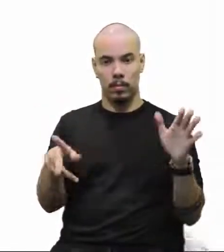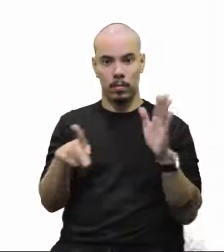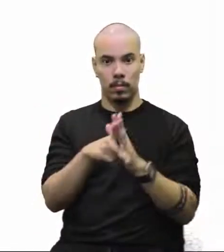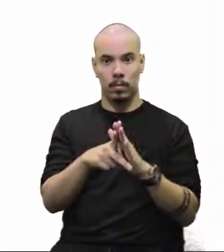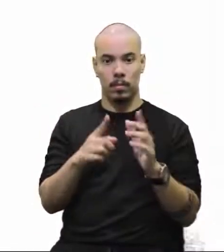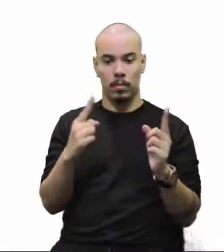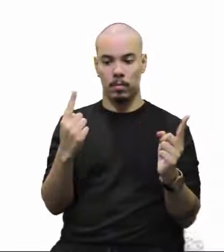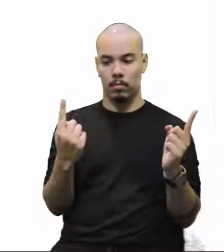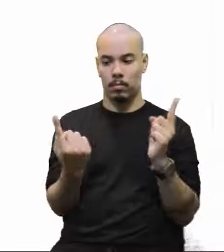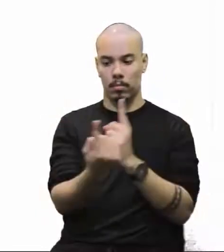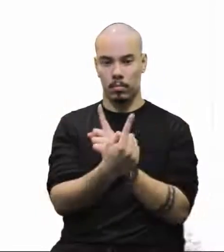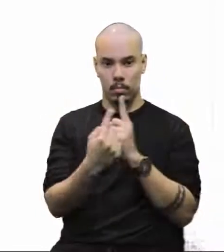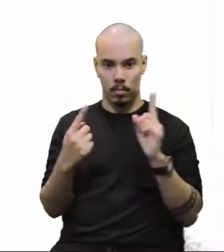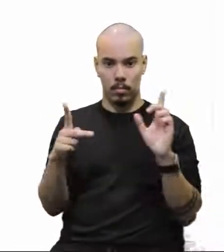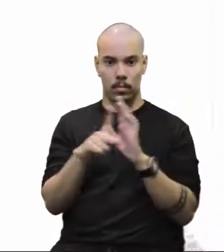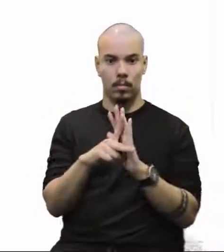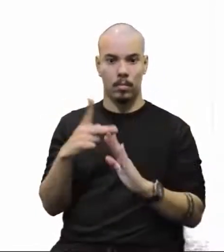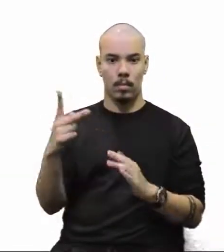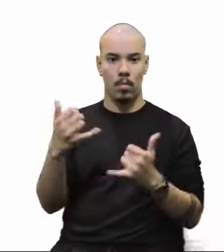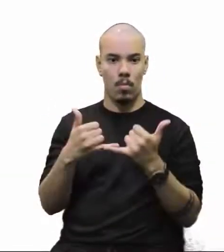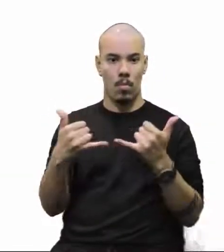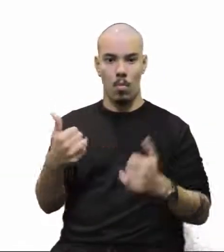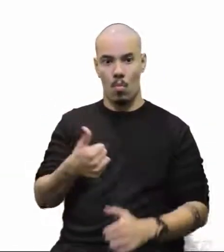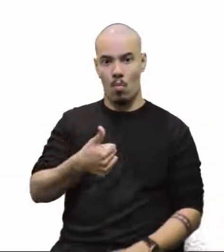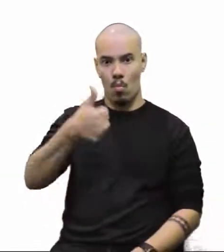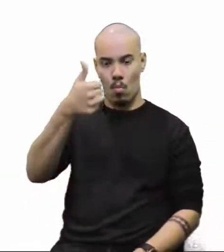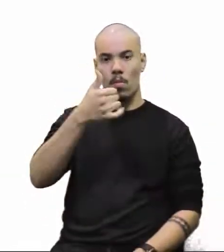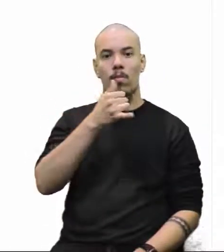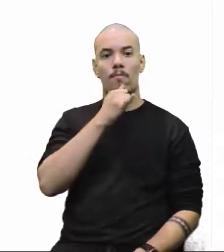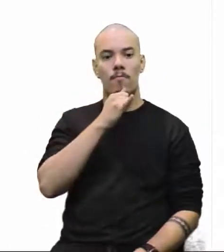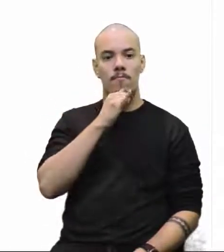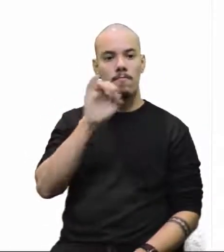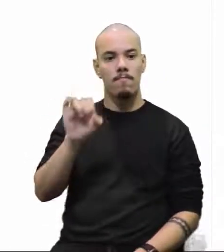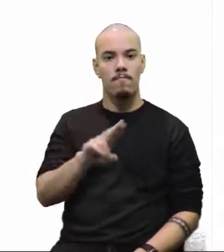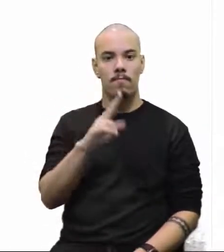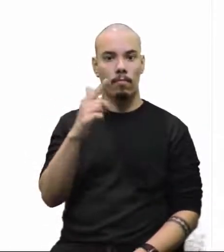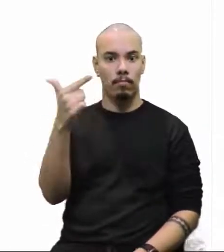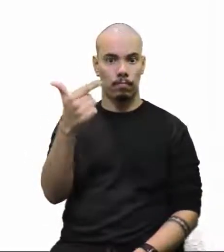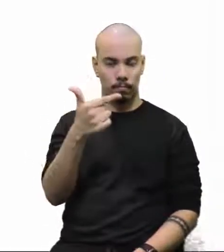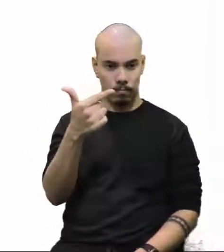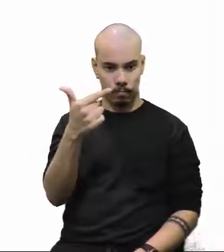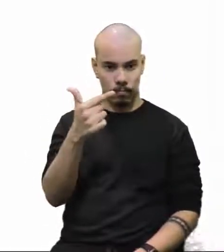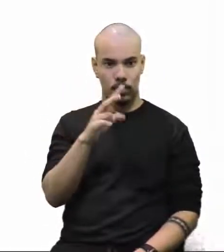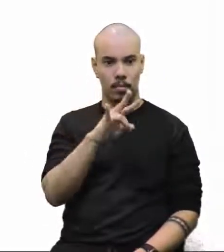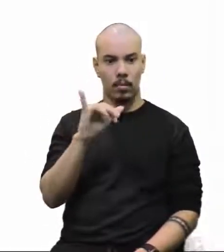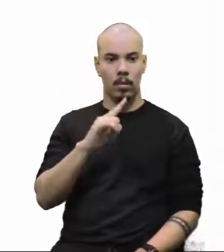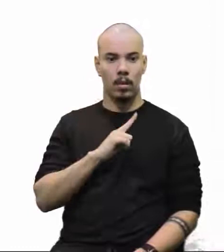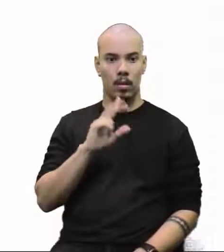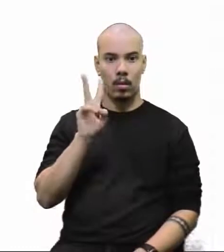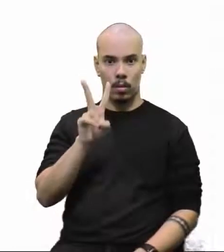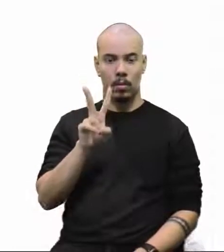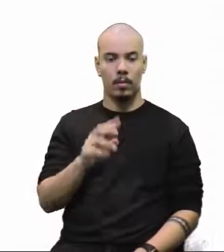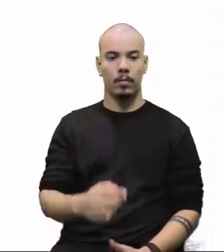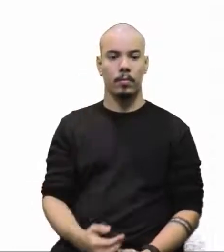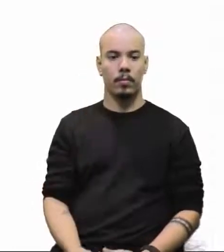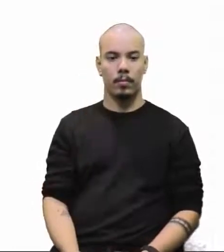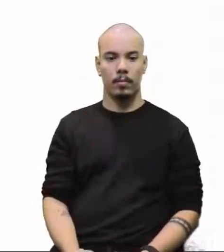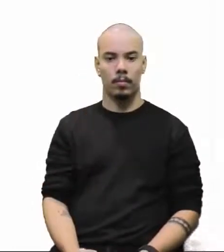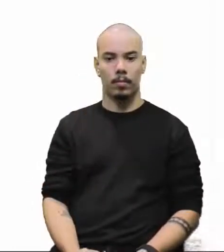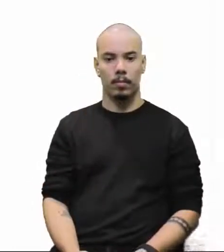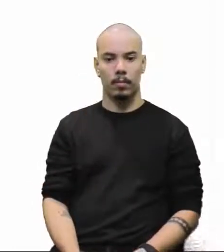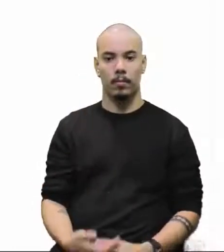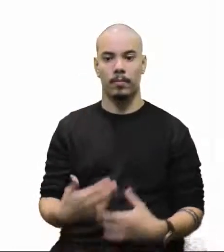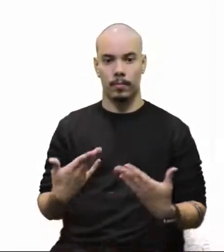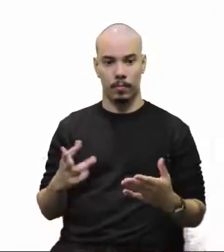girando ao redor do fio 1, por exemplo, ou do fio 2, que aí nós vamos ter dois casos. E a questão,